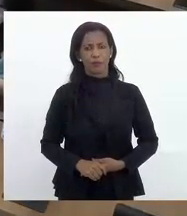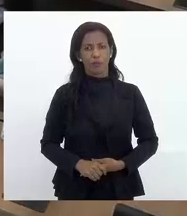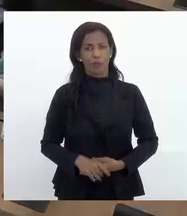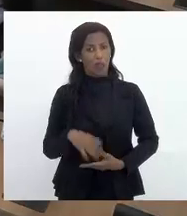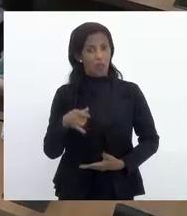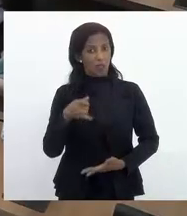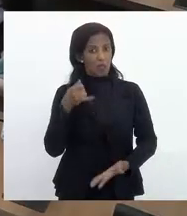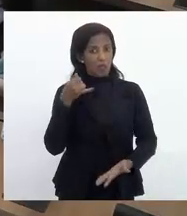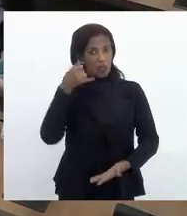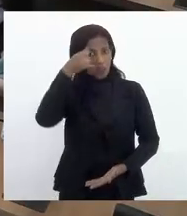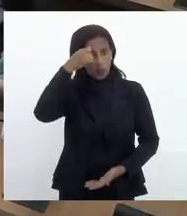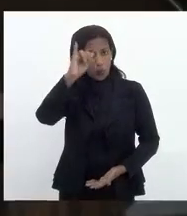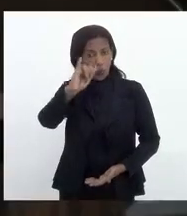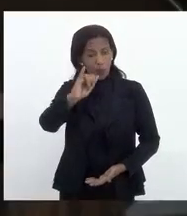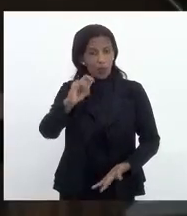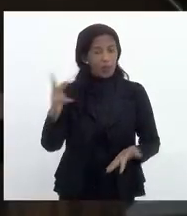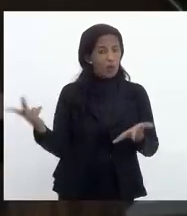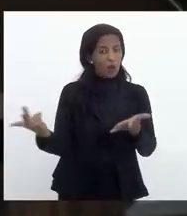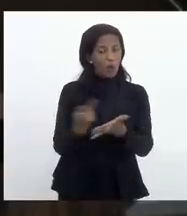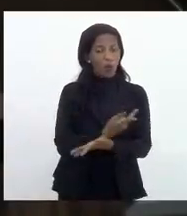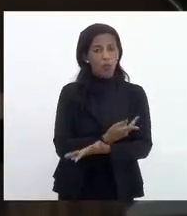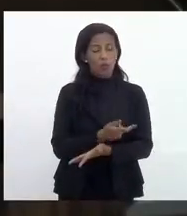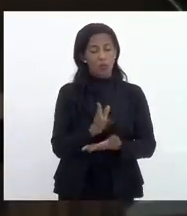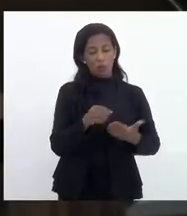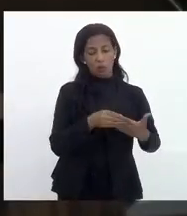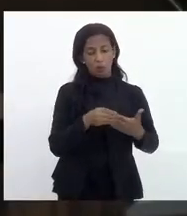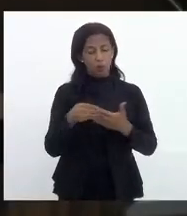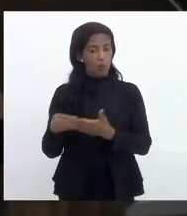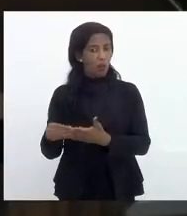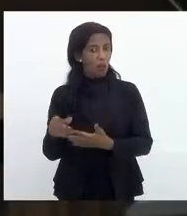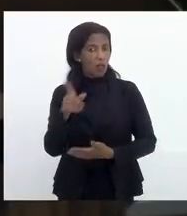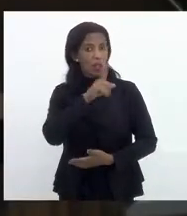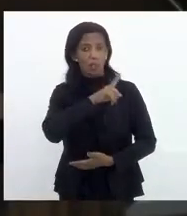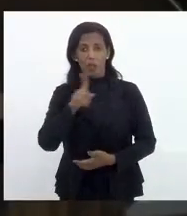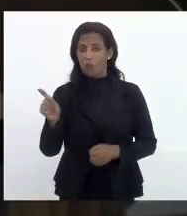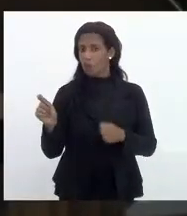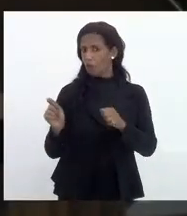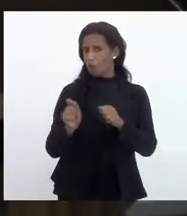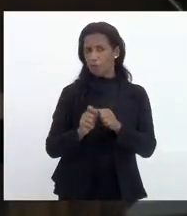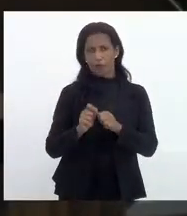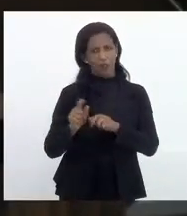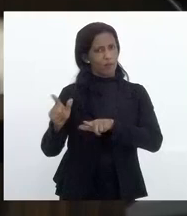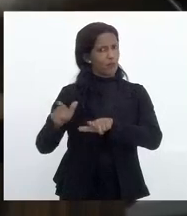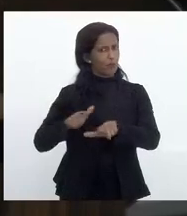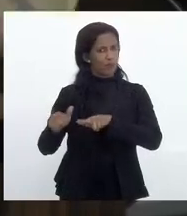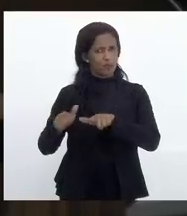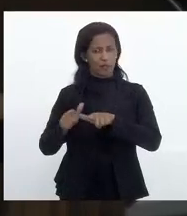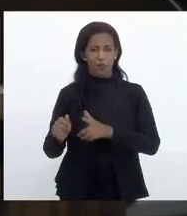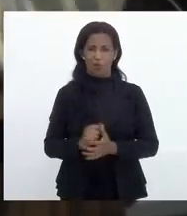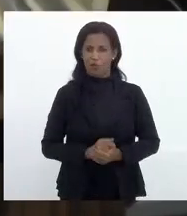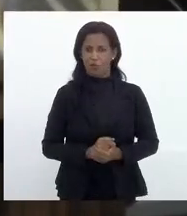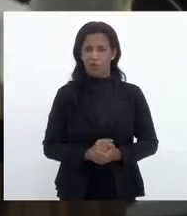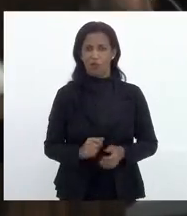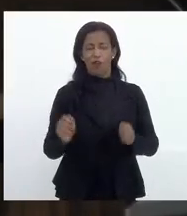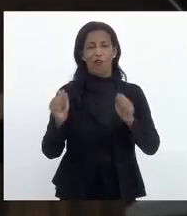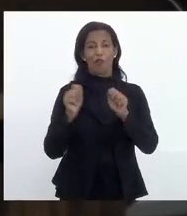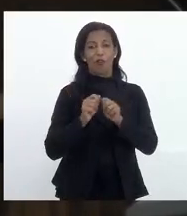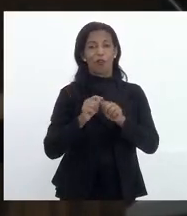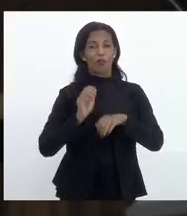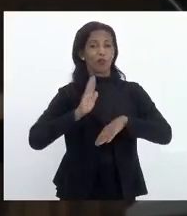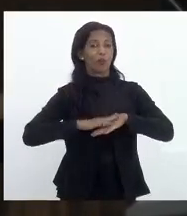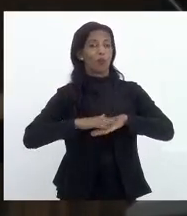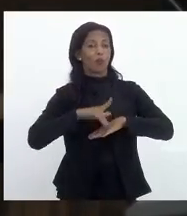equívocos na condução da gestão não foram feitos pelos servidores vamos feitos pela